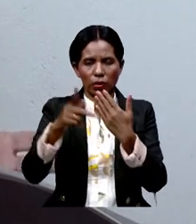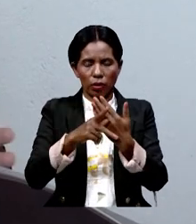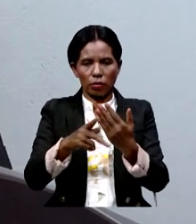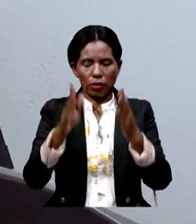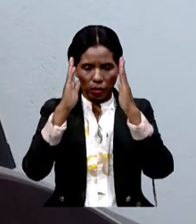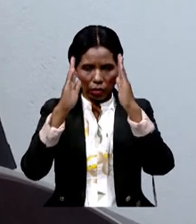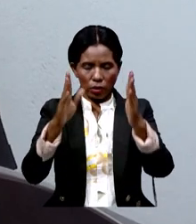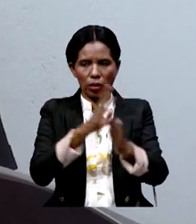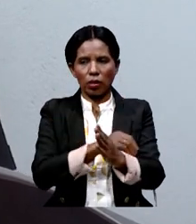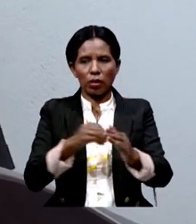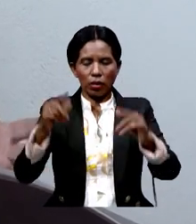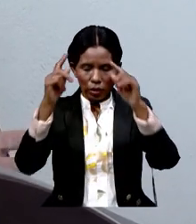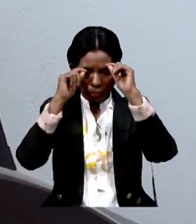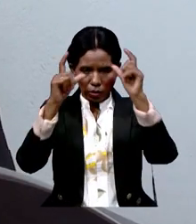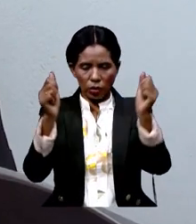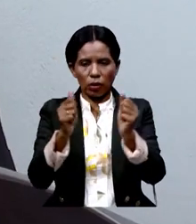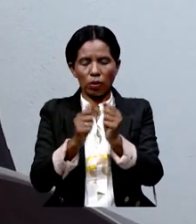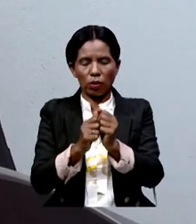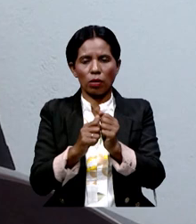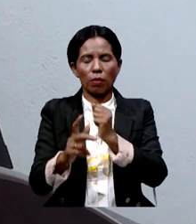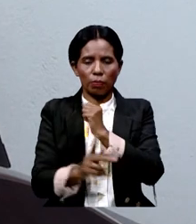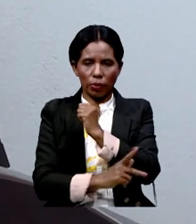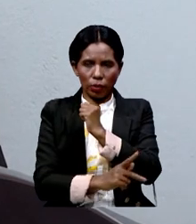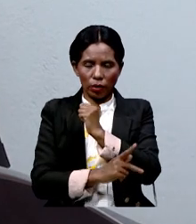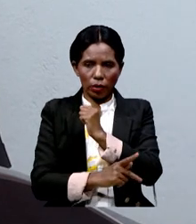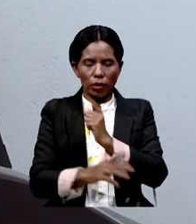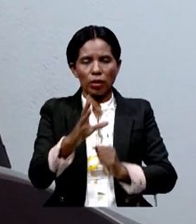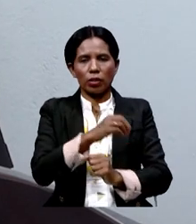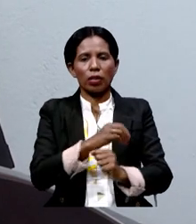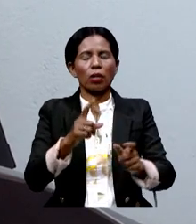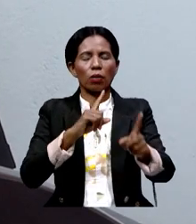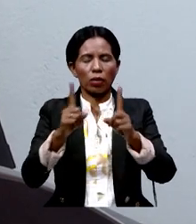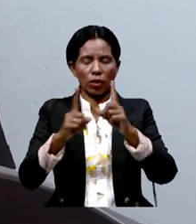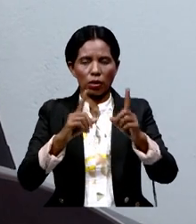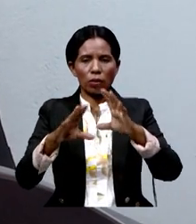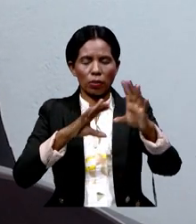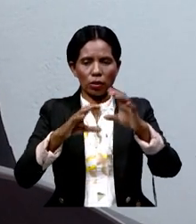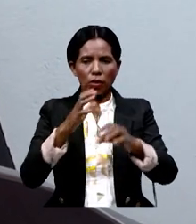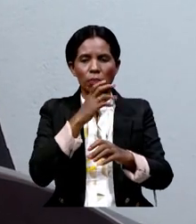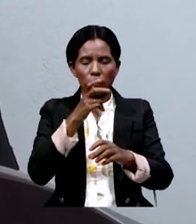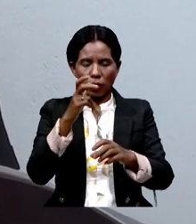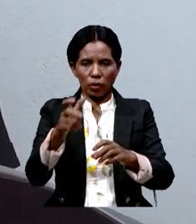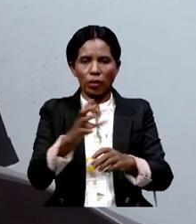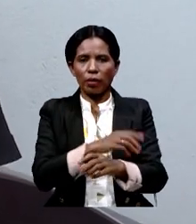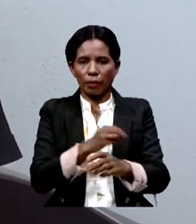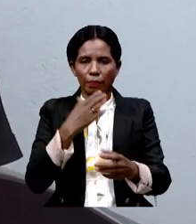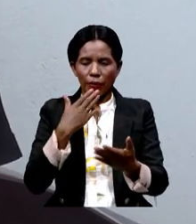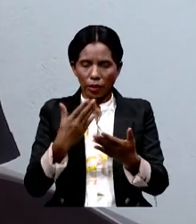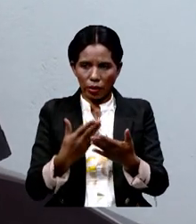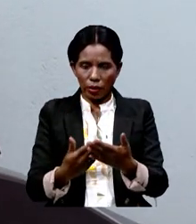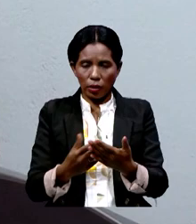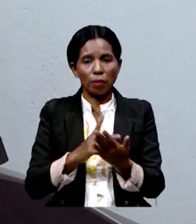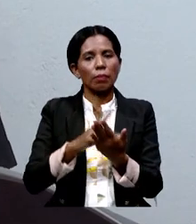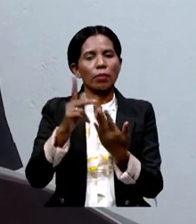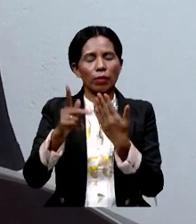Cooperação Bilateral entre Timor e Portugal e, portanto, queremos que a comunicação social desempenhe um papel reforçado dentro desse Programa